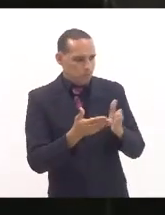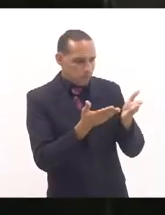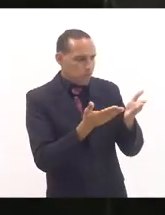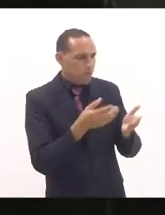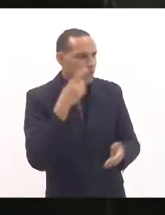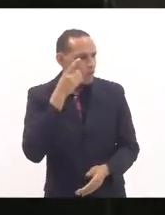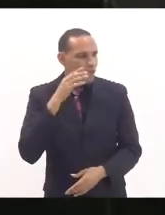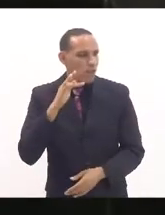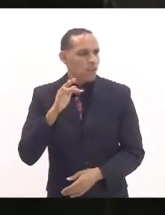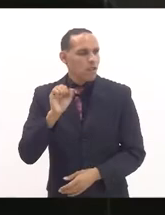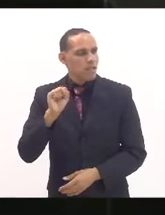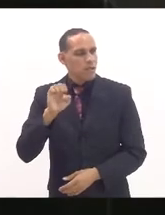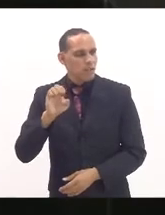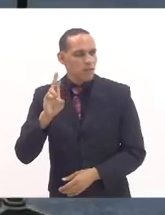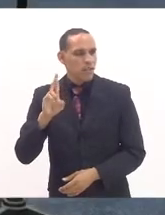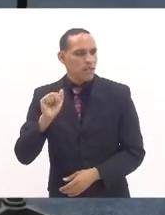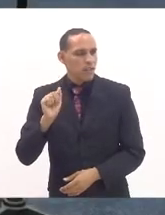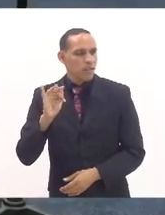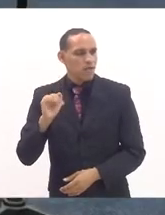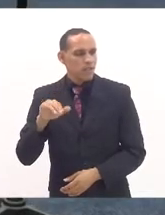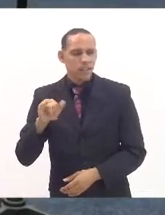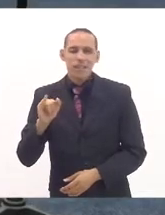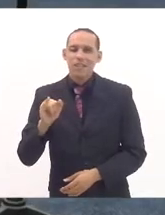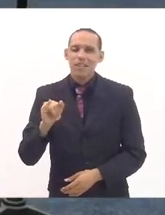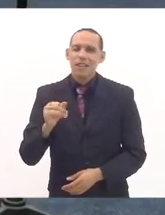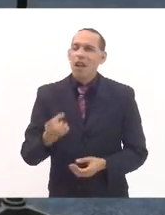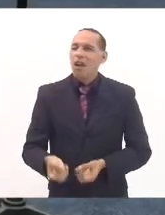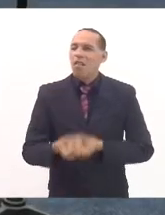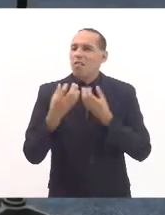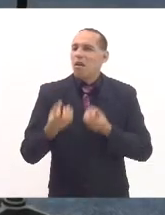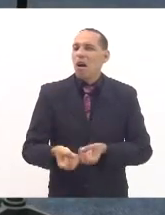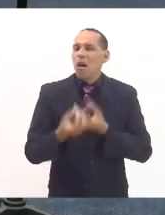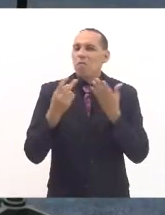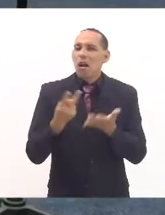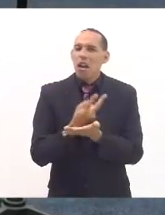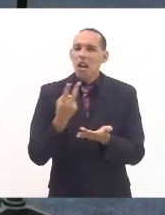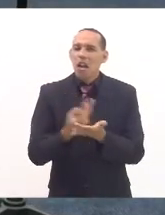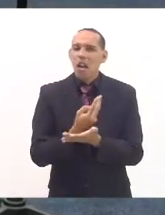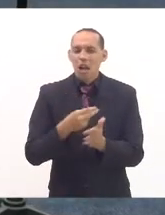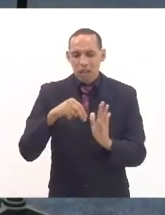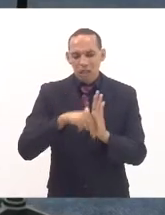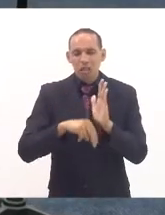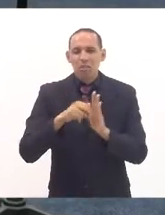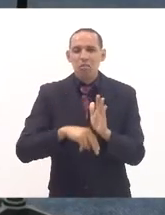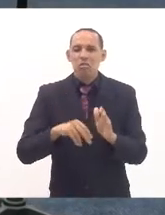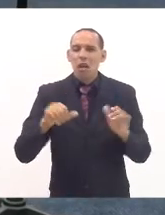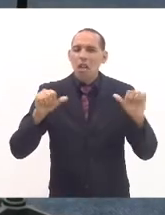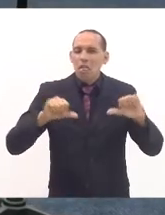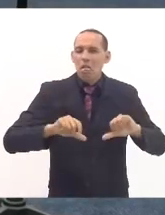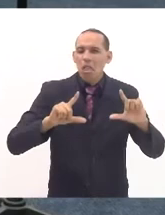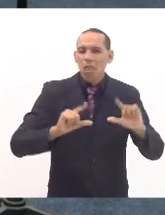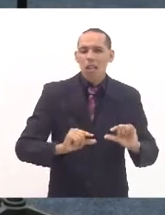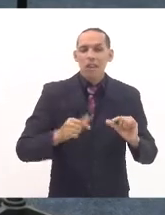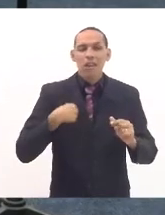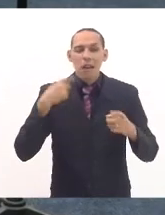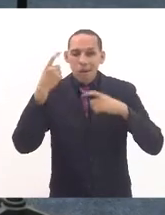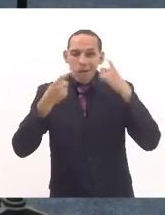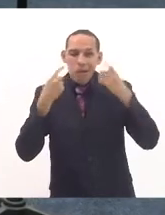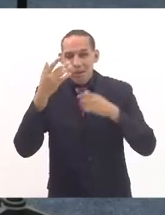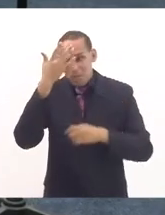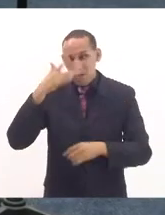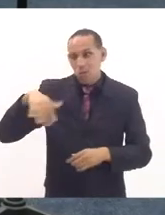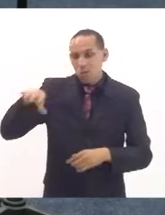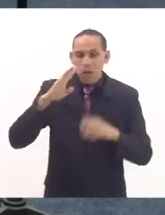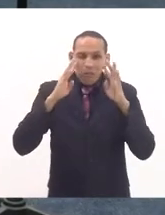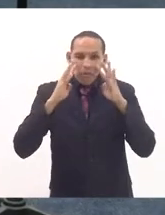Serafini. Deputado Vermelha Rejane, é tanta desinformação, é tanto baixo nível, que eu fico preocupado de quem está assistindo a TV Alerge